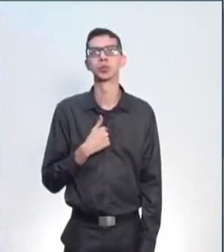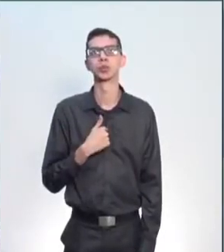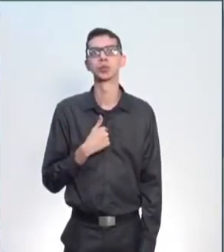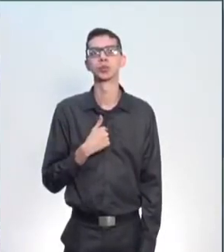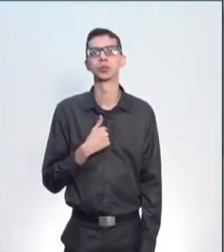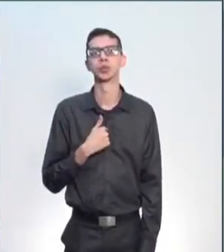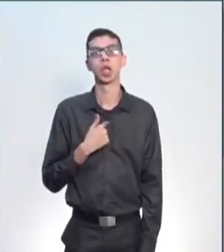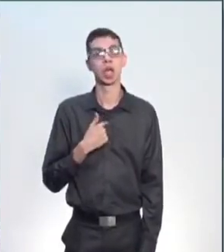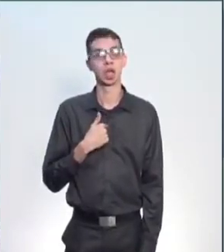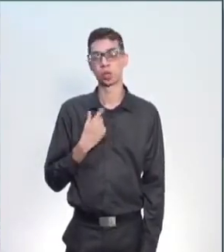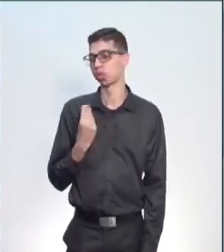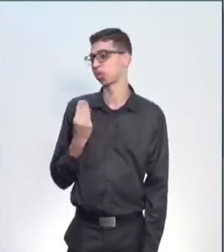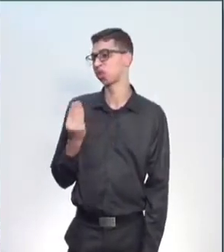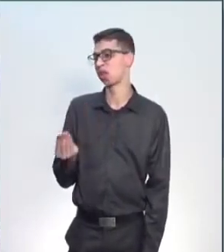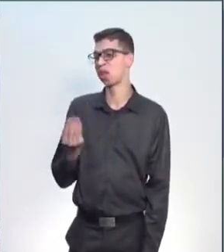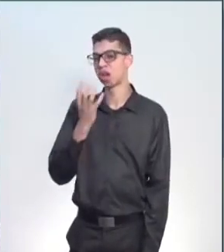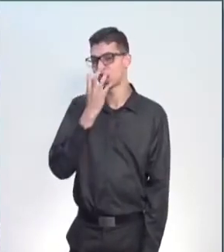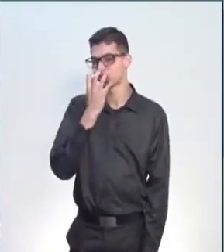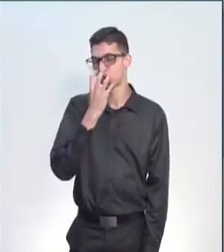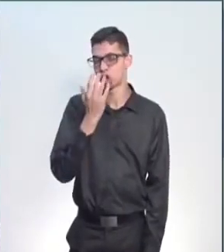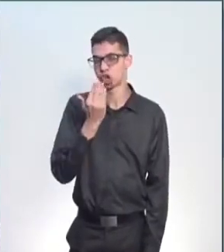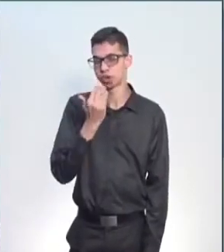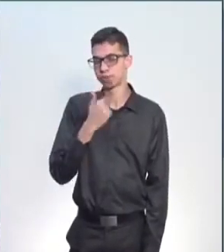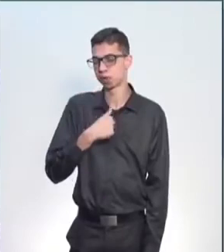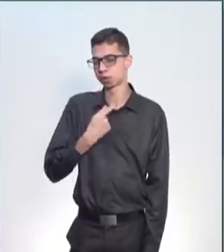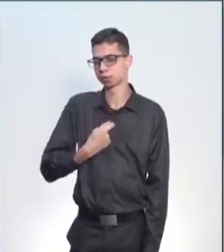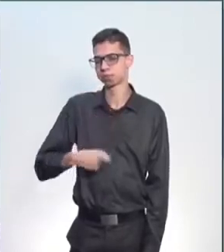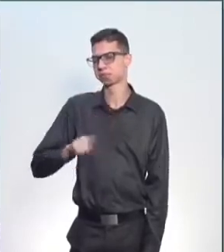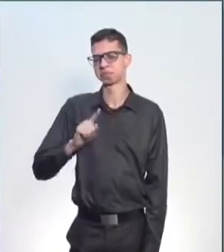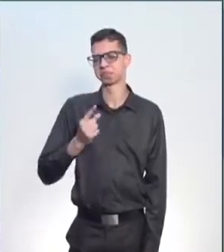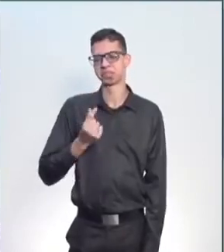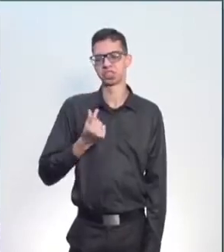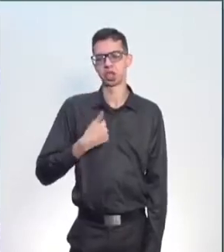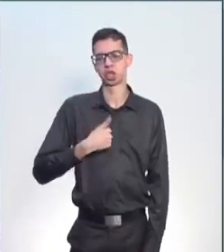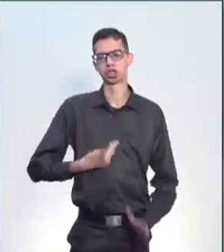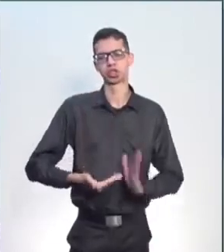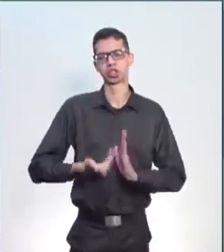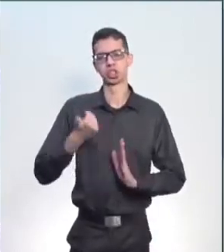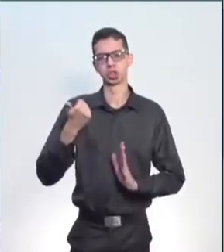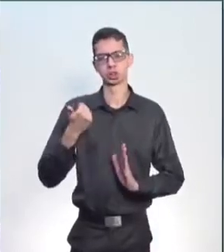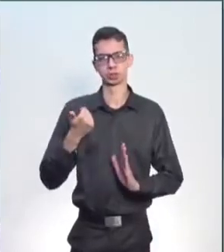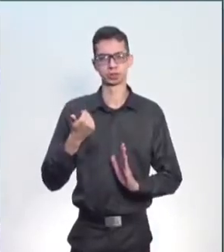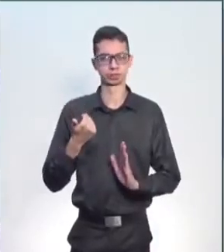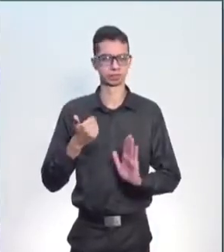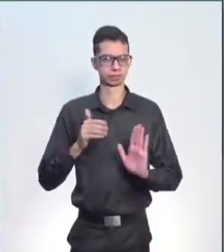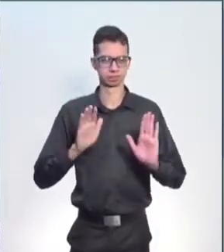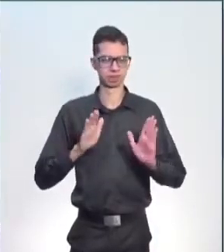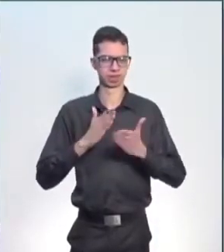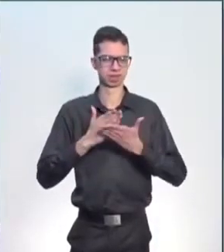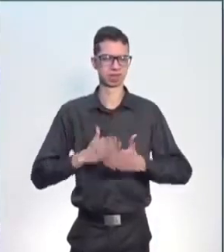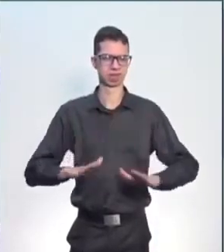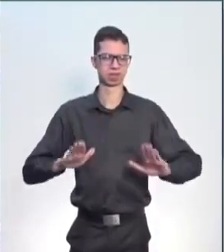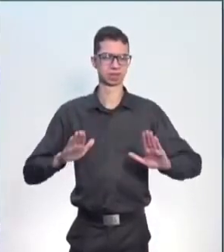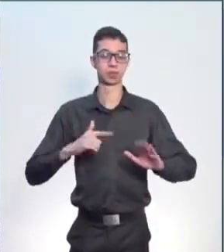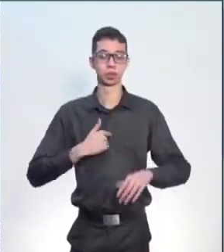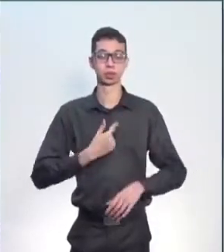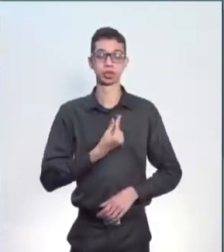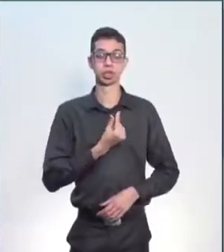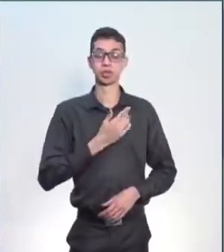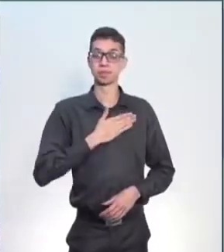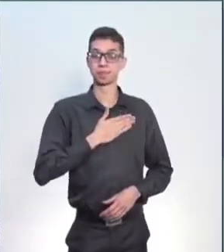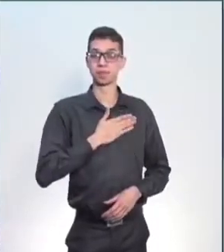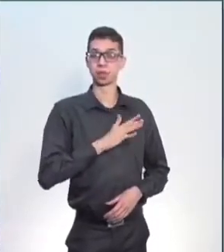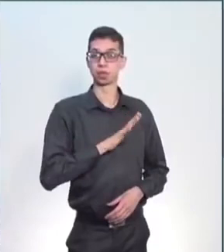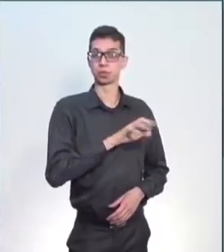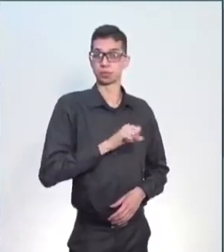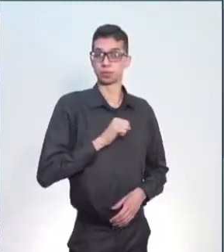para a ração do meu cachorro, porque eu não preciso desse dinheiro. Né? Eu quero tirar, eu quero sair dessa história, quero levar o meu. Não